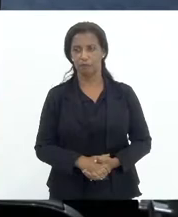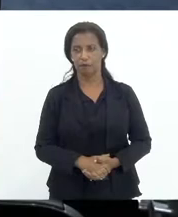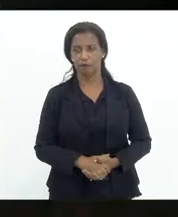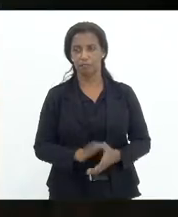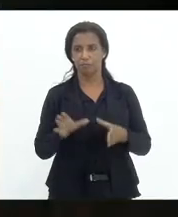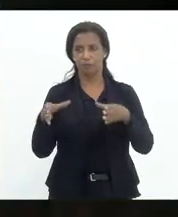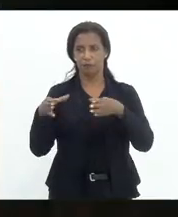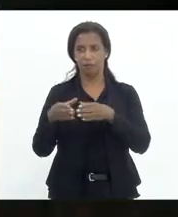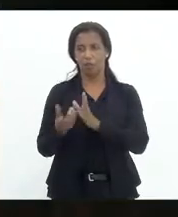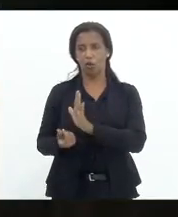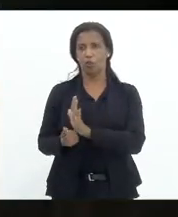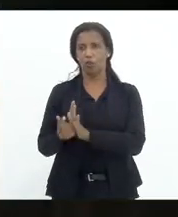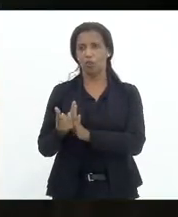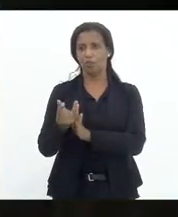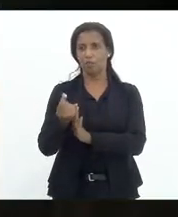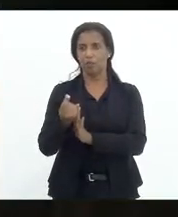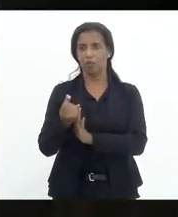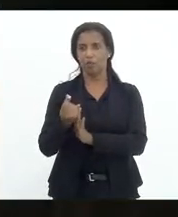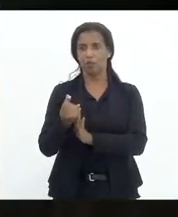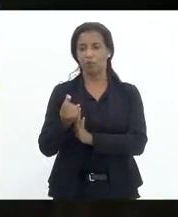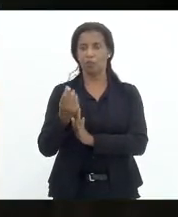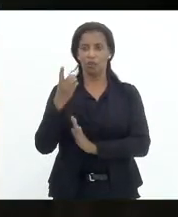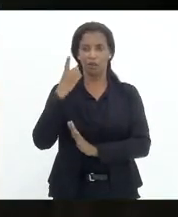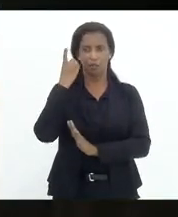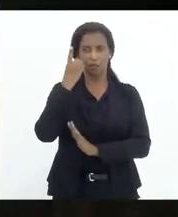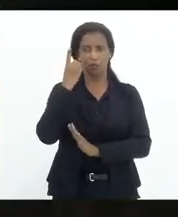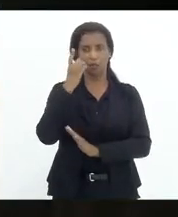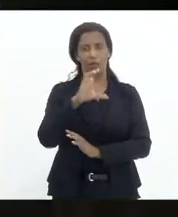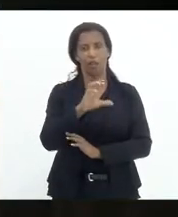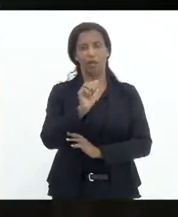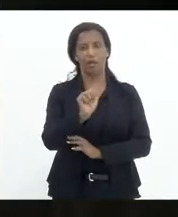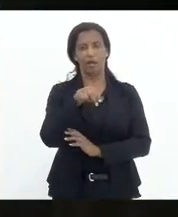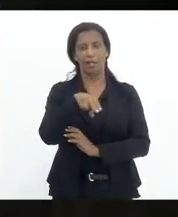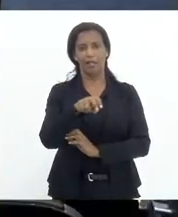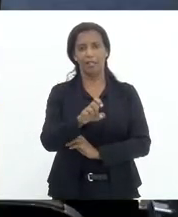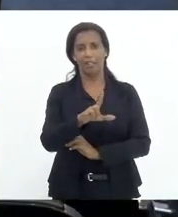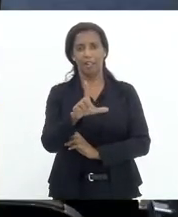e tem uma comissão de orçamento Deputado Márcio canela